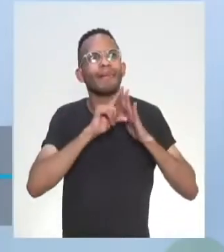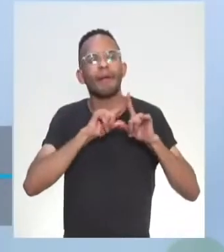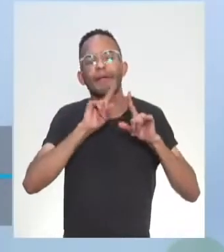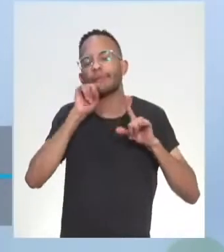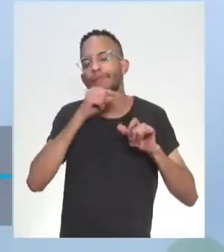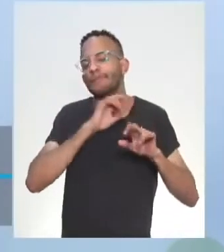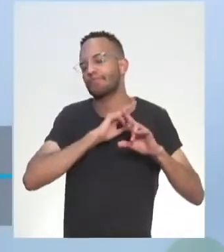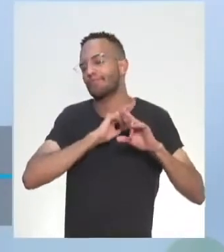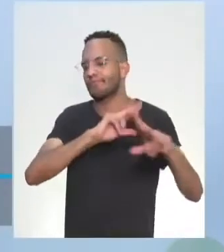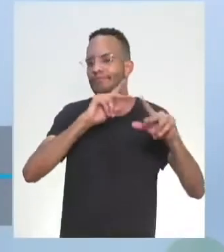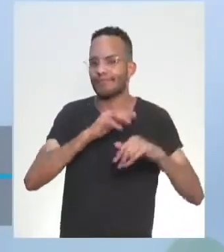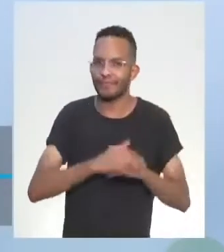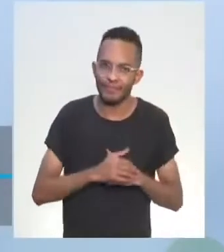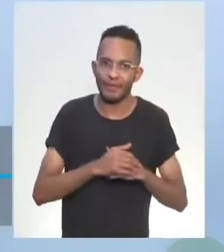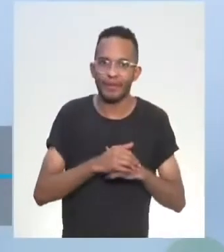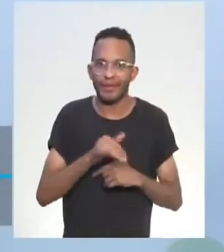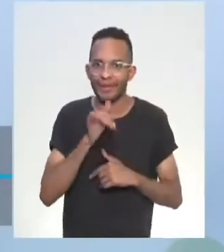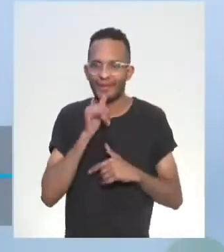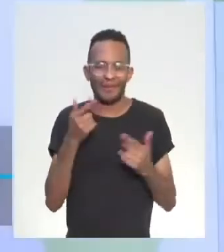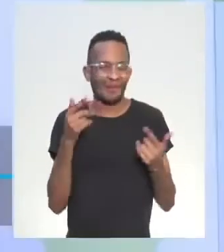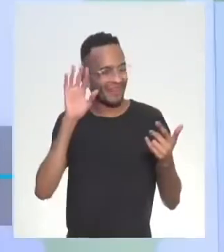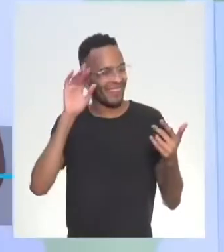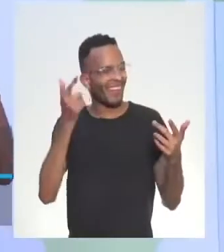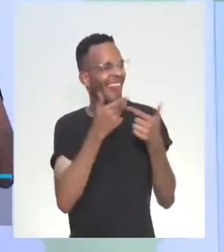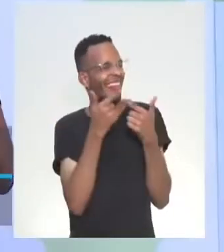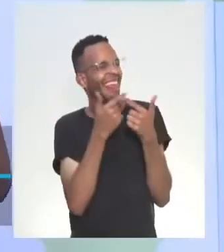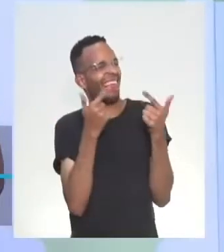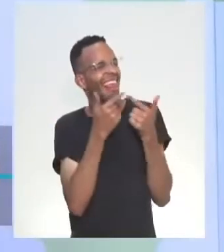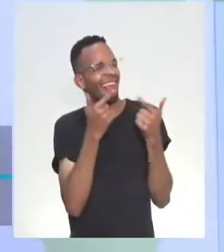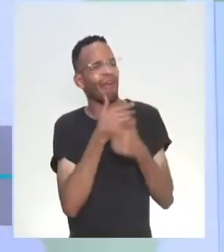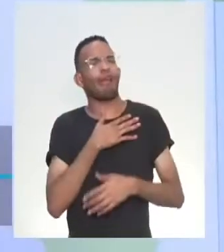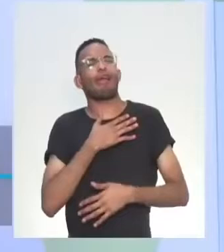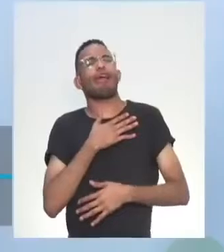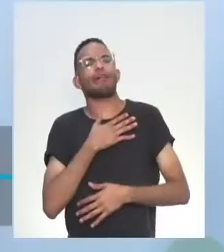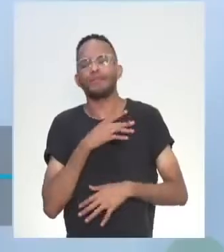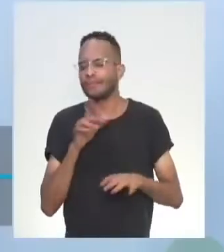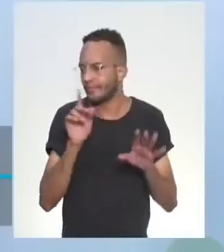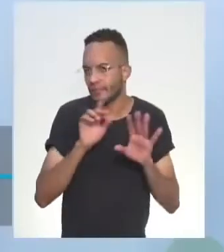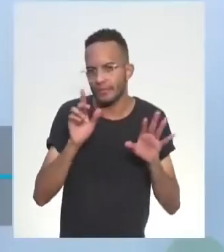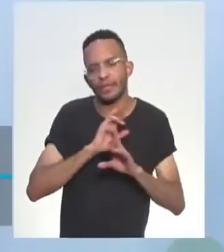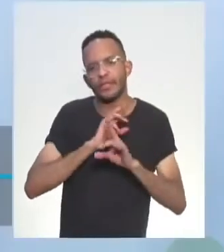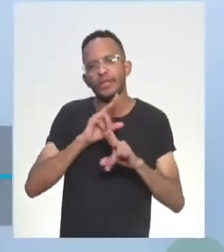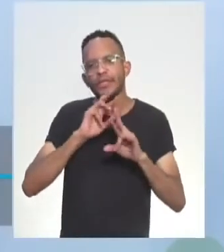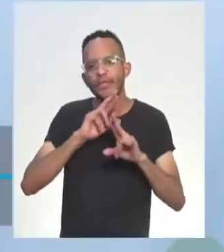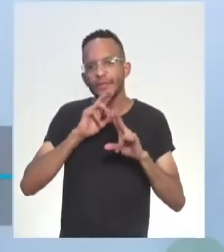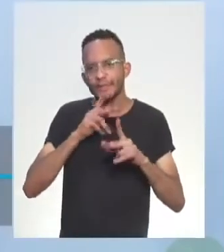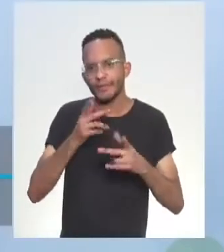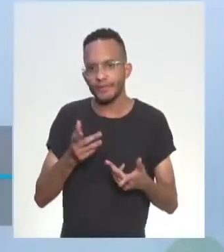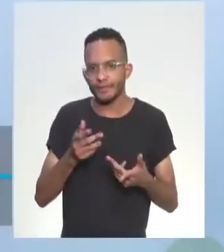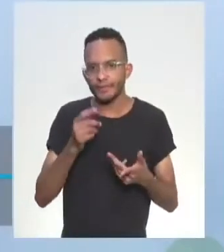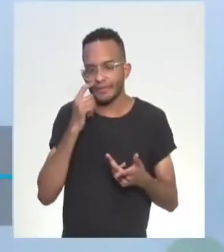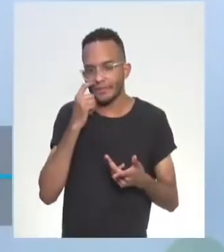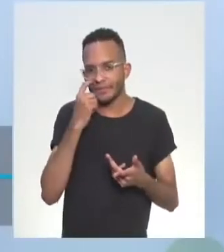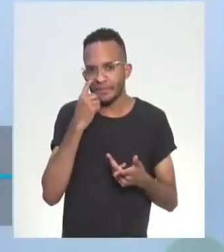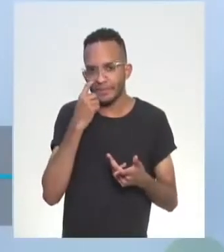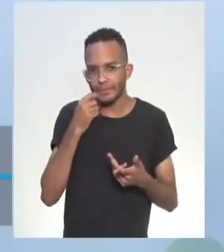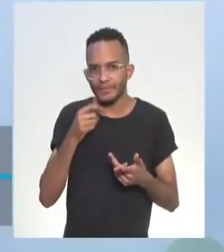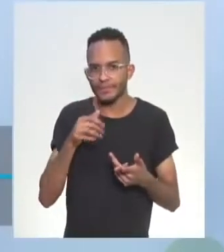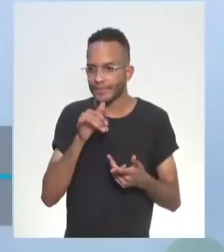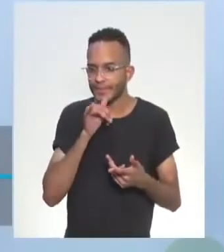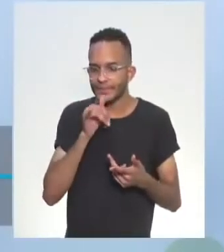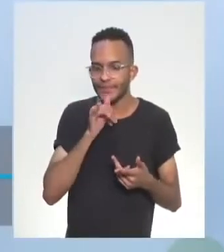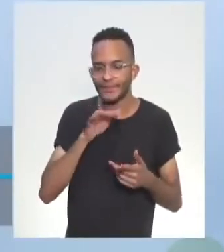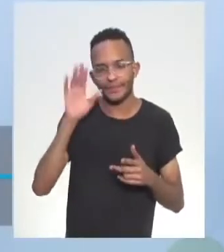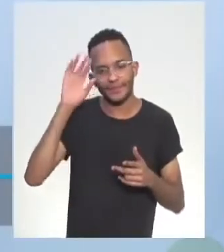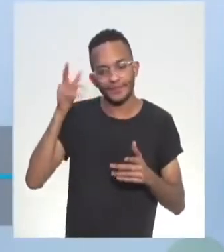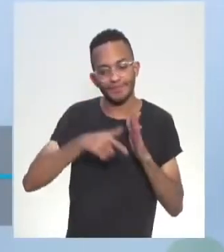vezes os alunos ficam esperando rir, né, achar engraçado. Sim, acho que vai dar gargalhada e tal. E não é isso, necessariamente isso. É uma quebra de expectativa, né? A